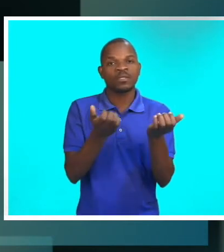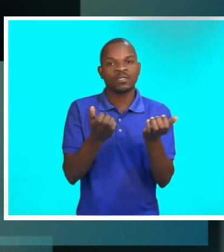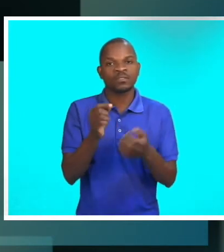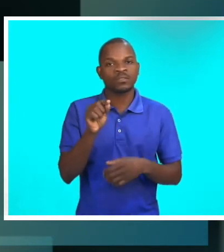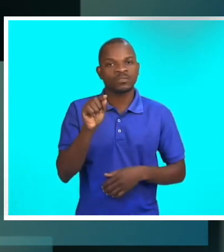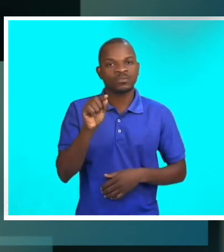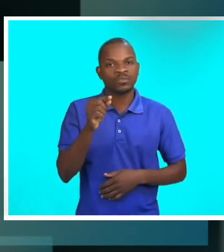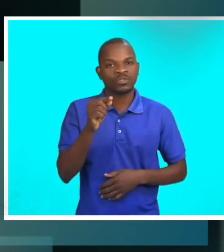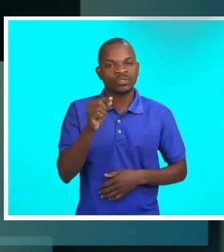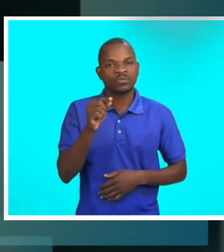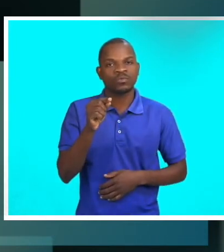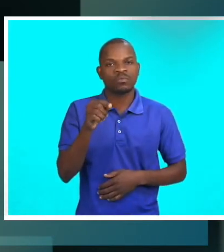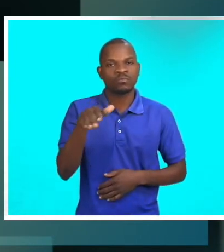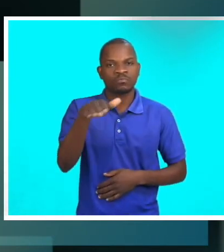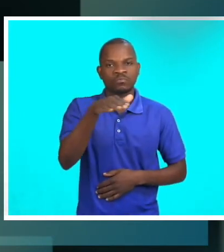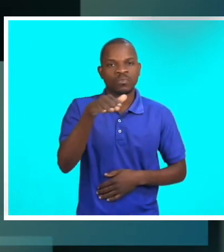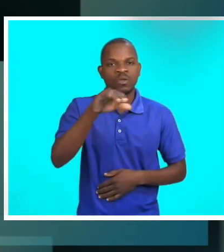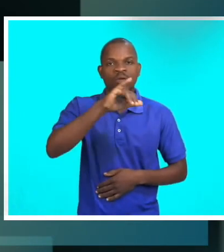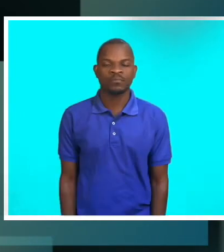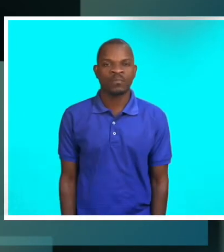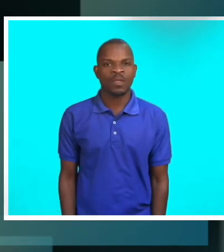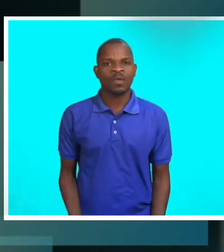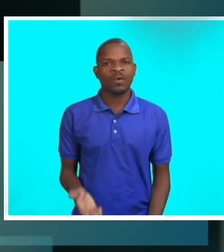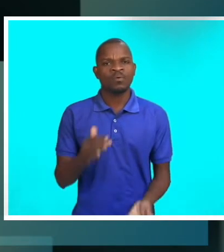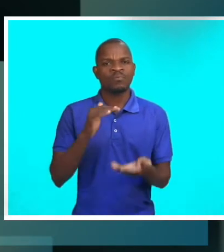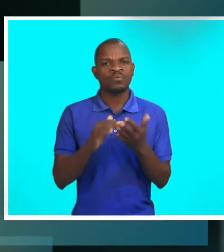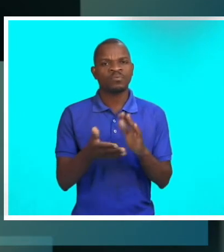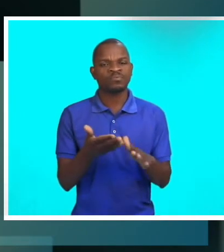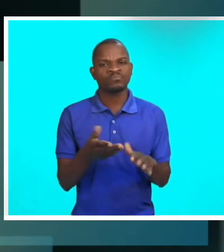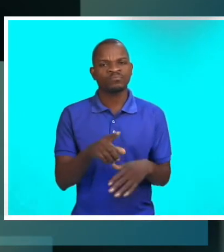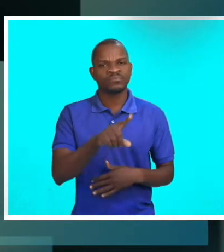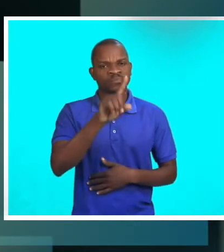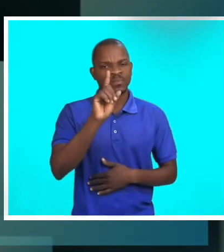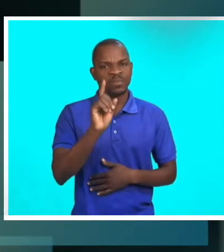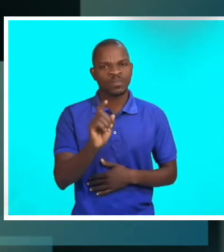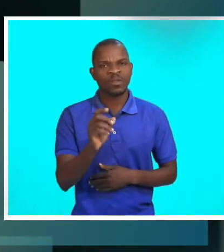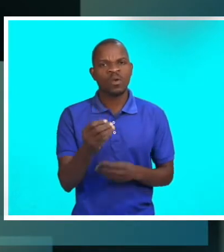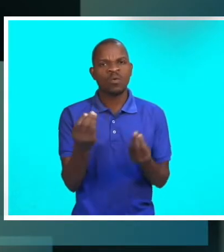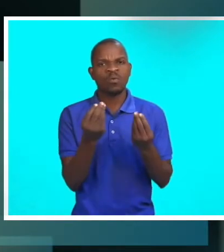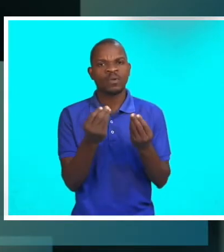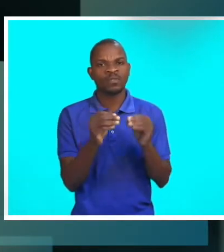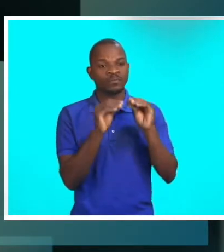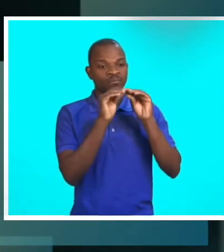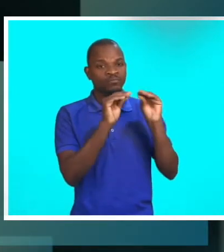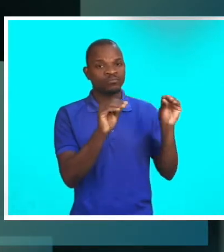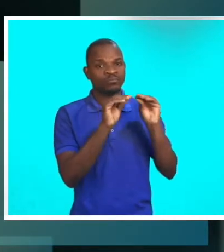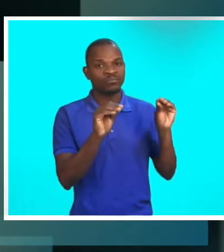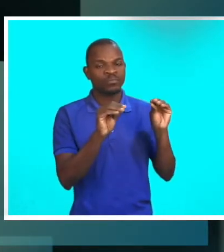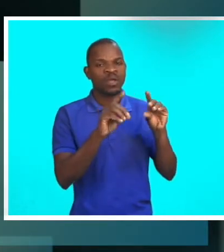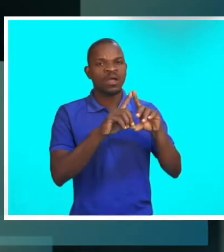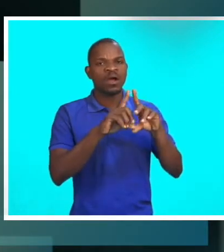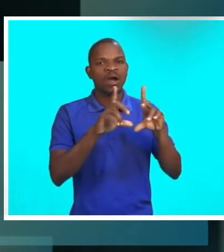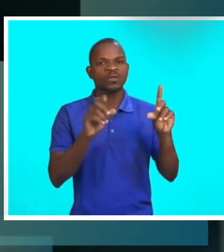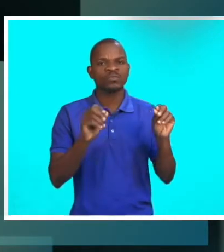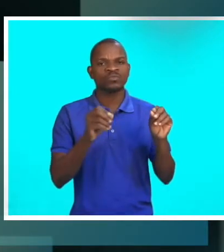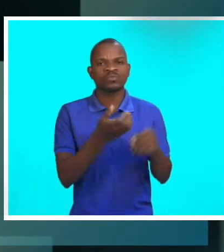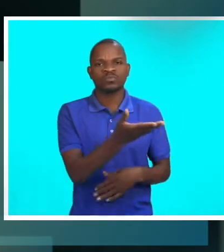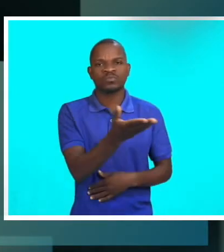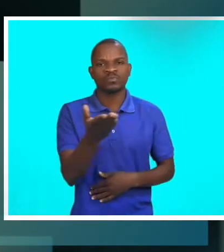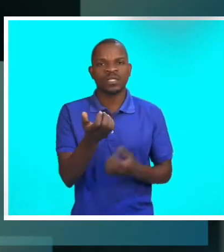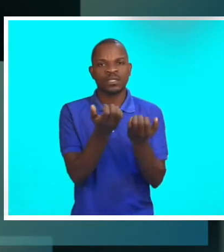experiência muito boa trabalhar com elas. Senhor professor, como é é dar aulas de círculo a esses